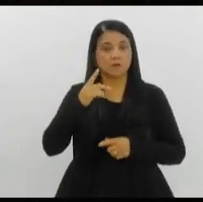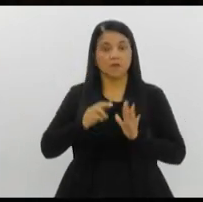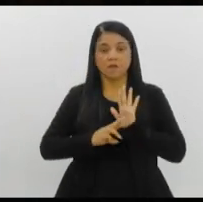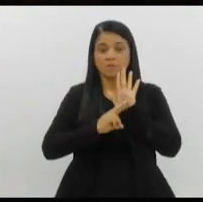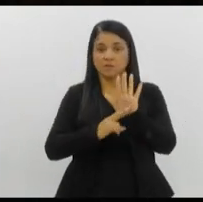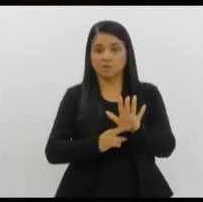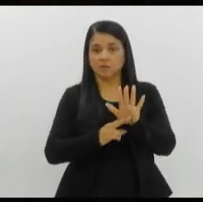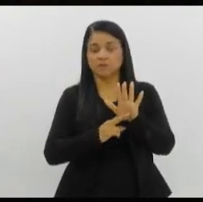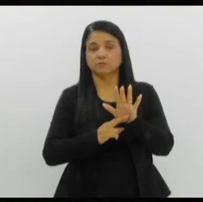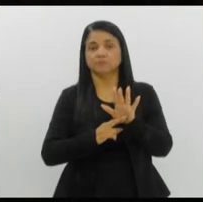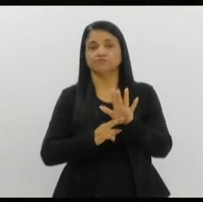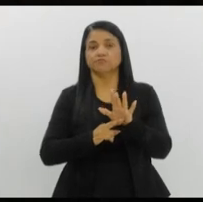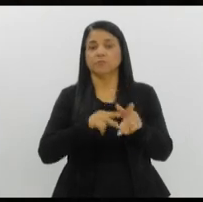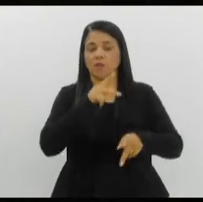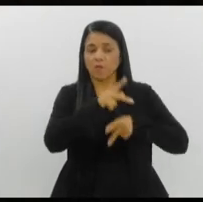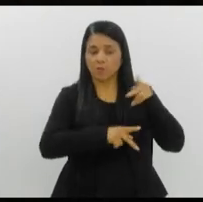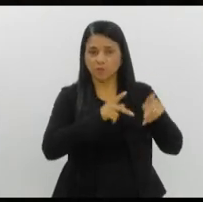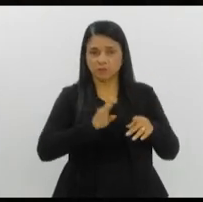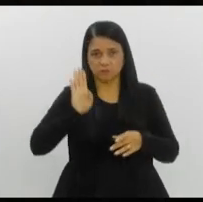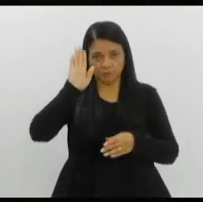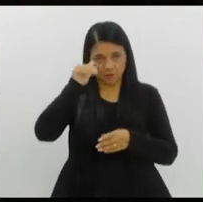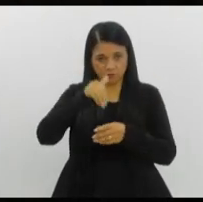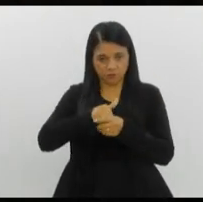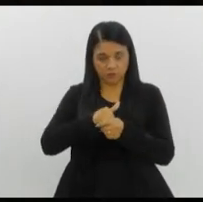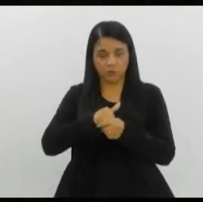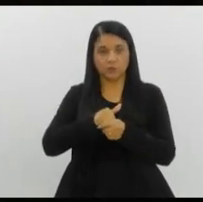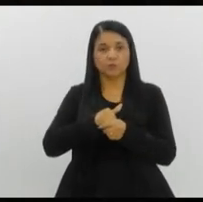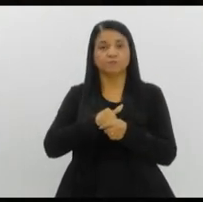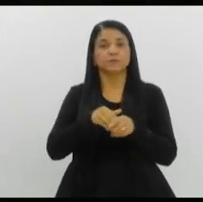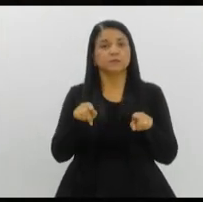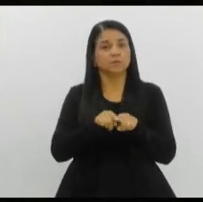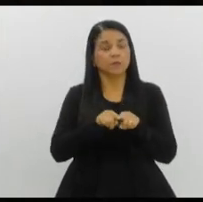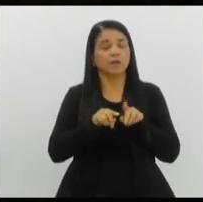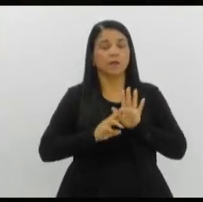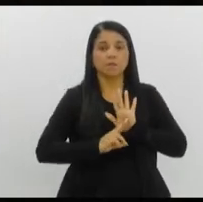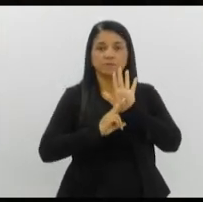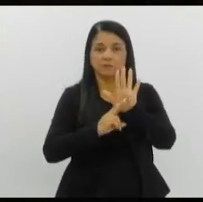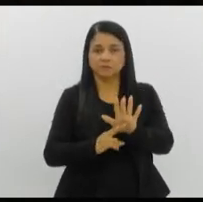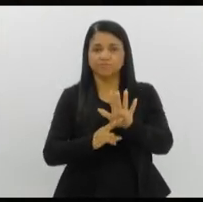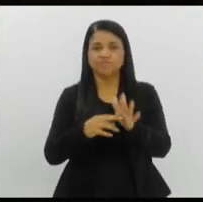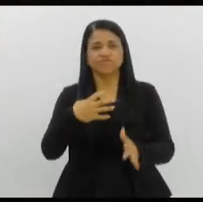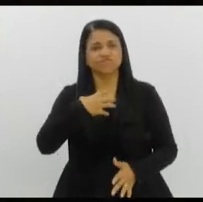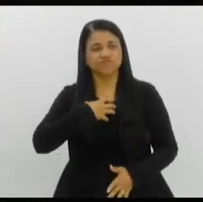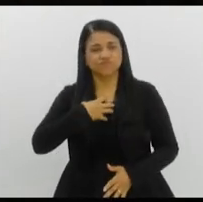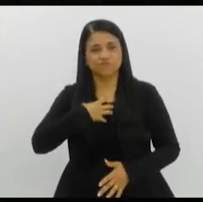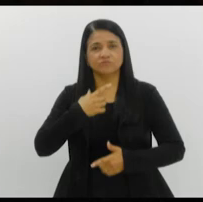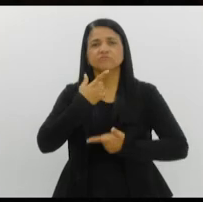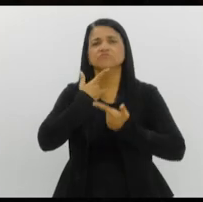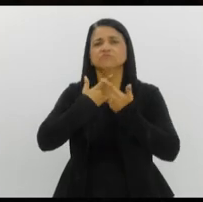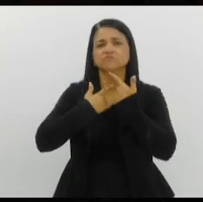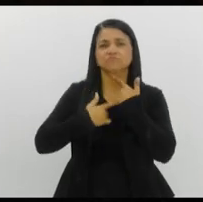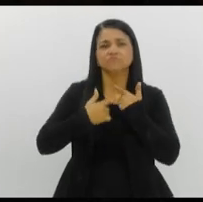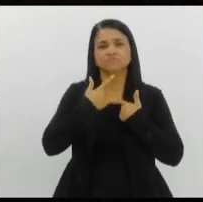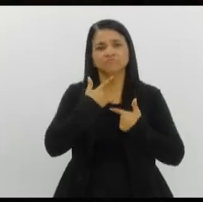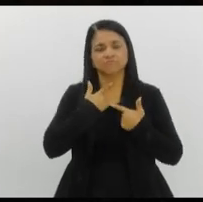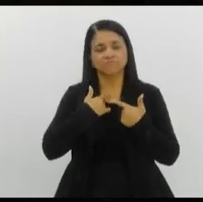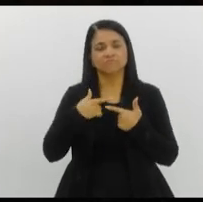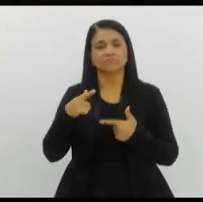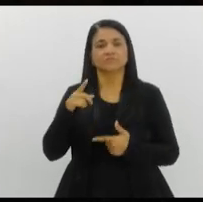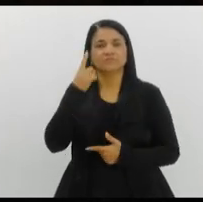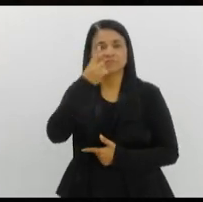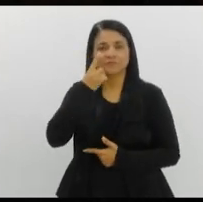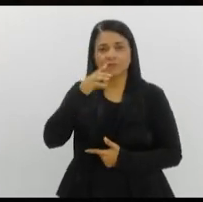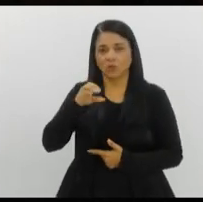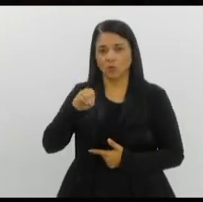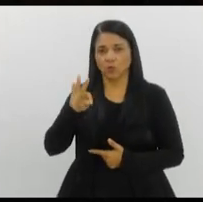eleitores, deputado Rodrigo, mas também representando o sentimento e o desejo que o deputado Otônio